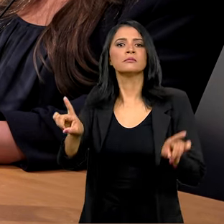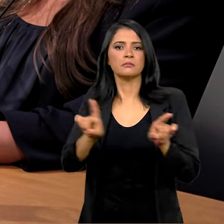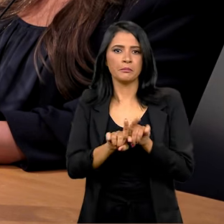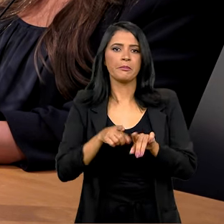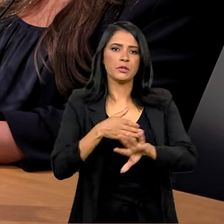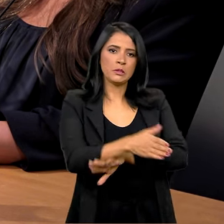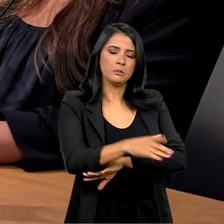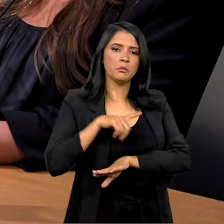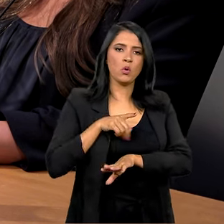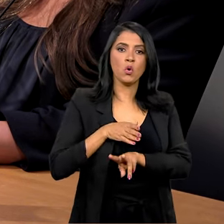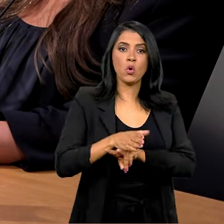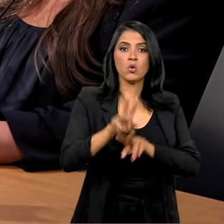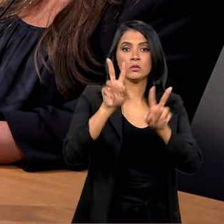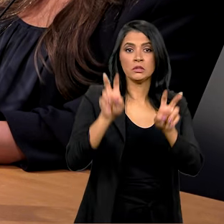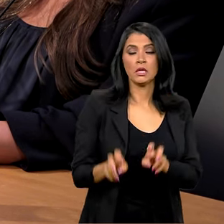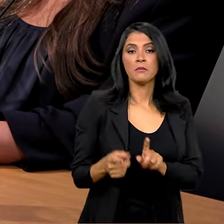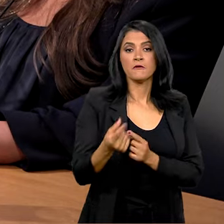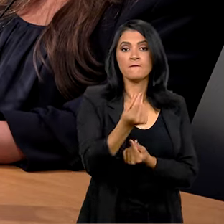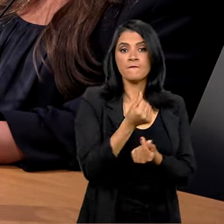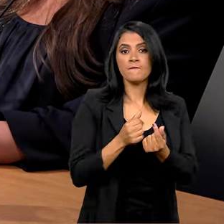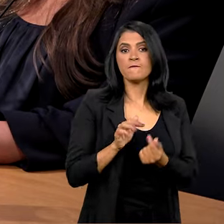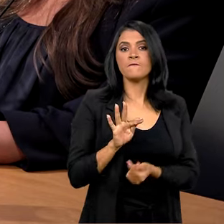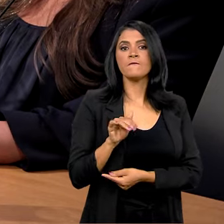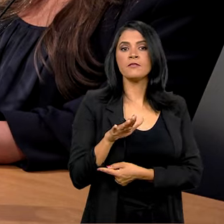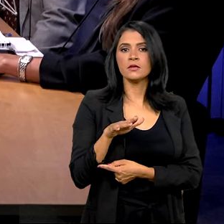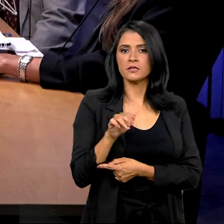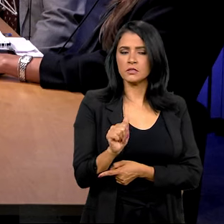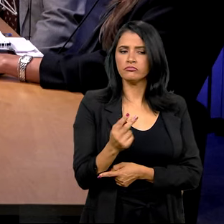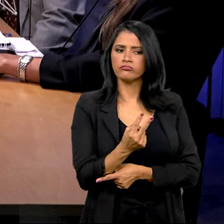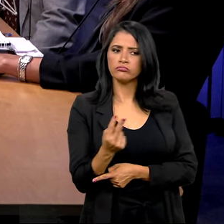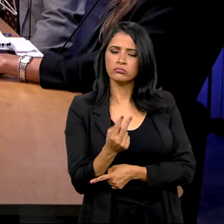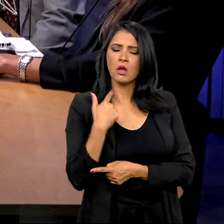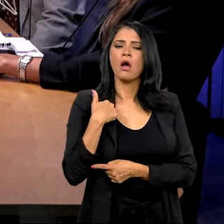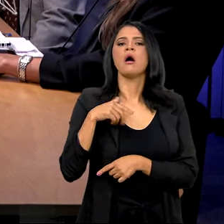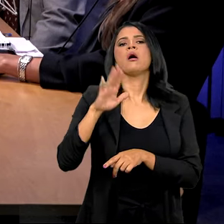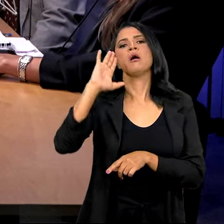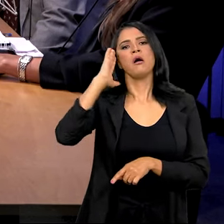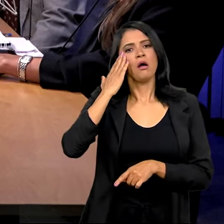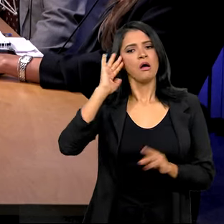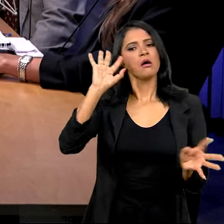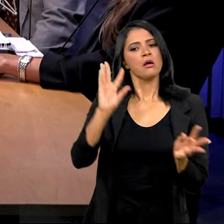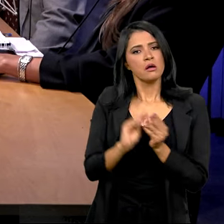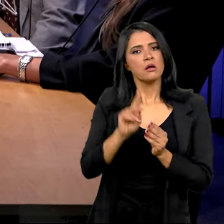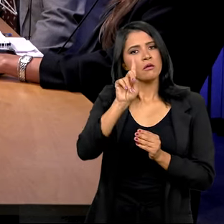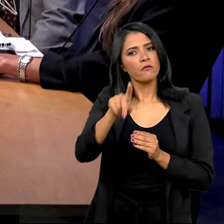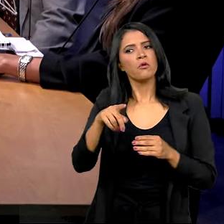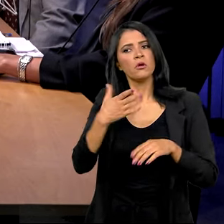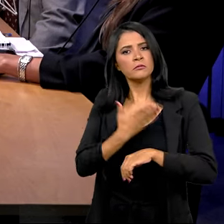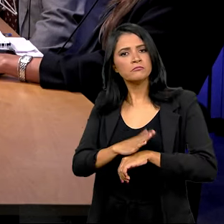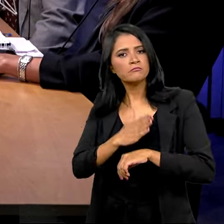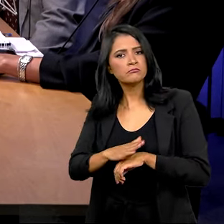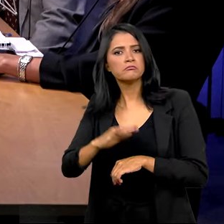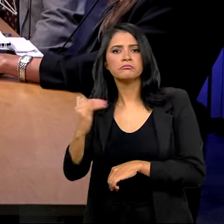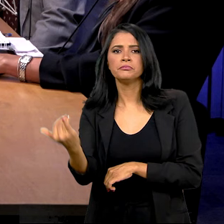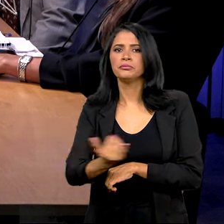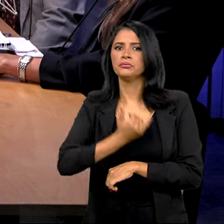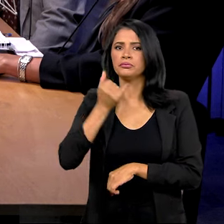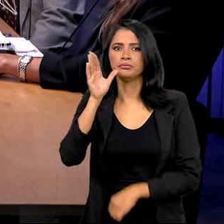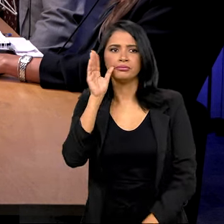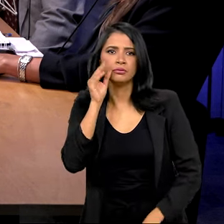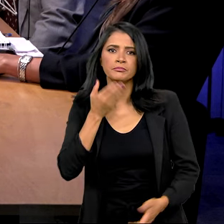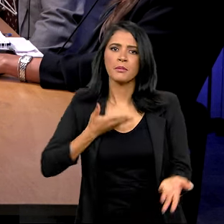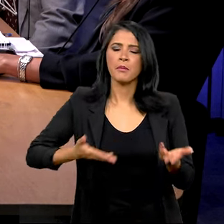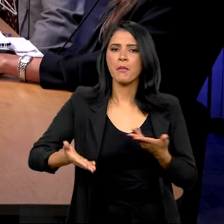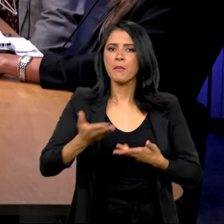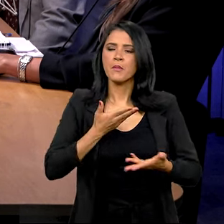a trilha de Finanças Em ambos os casos nós entendemos que foi um exercício muito interessante muito importante de